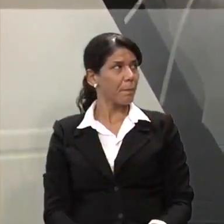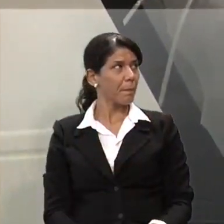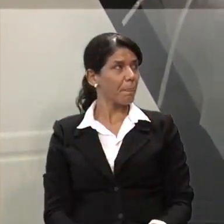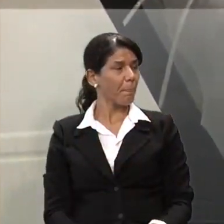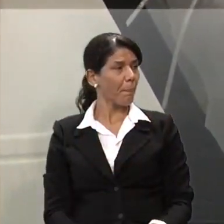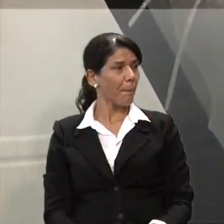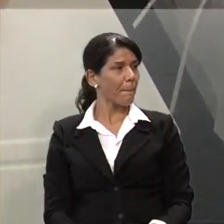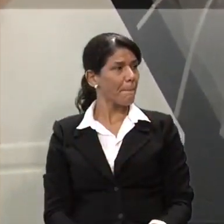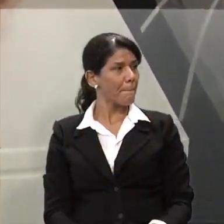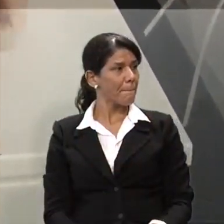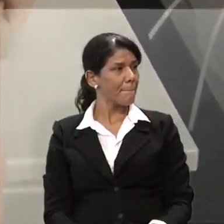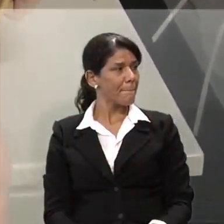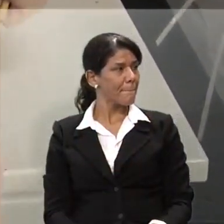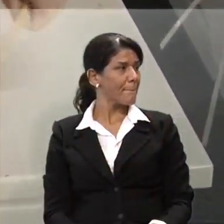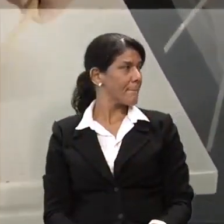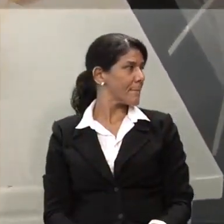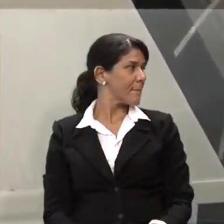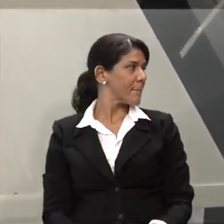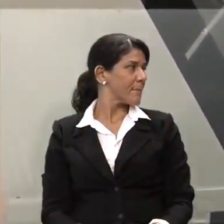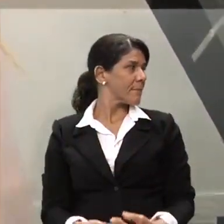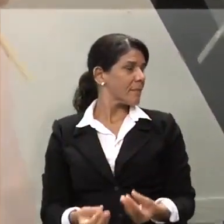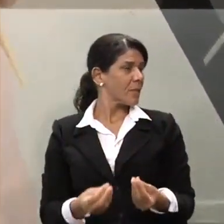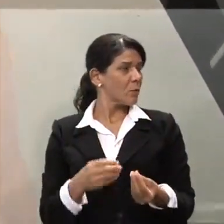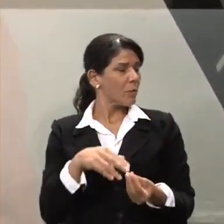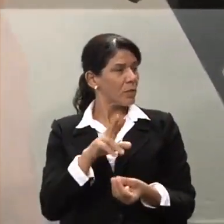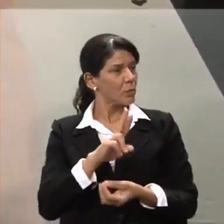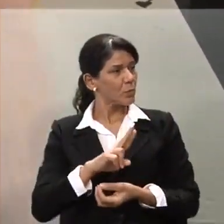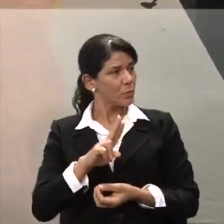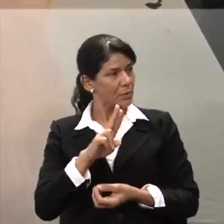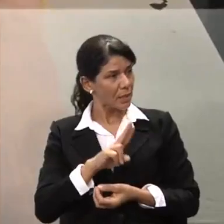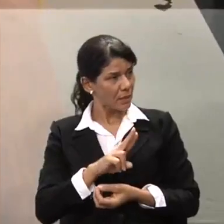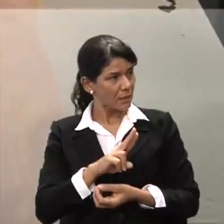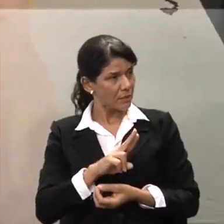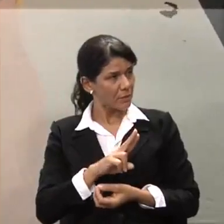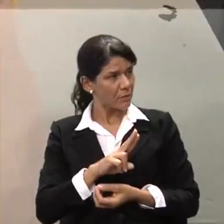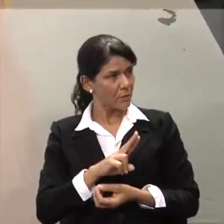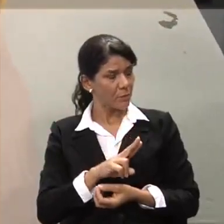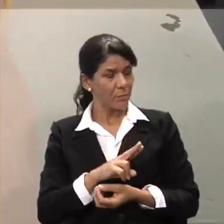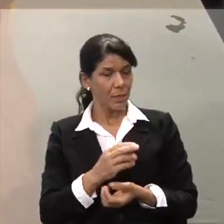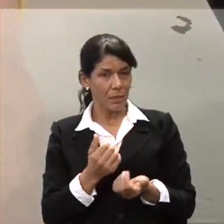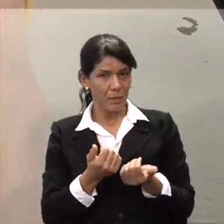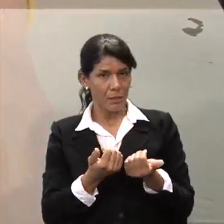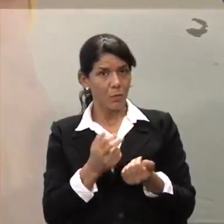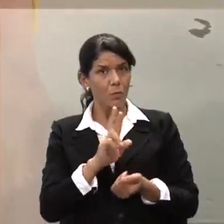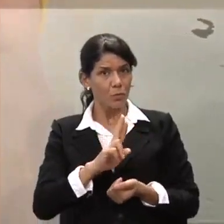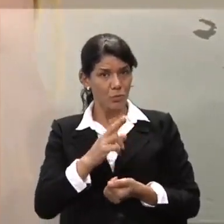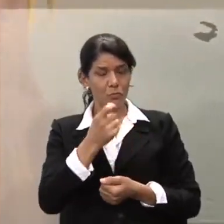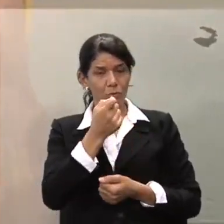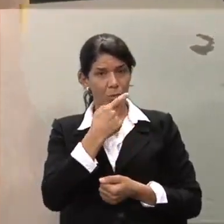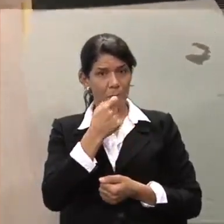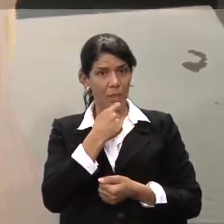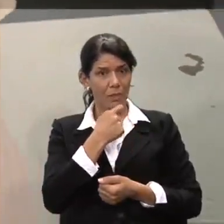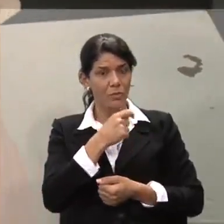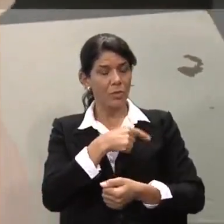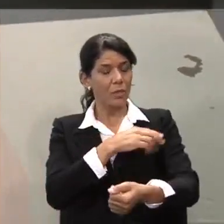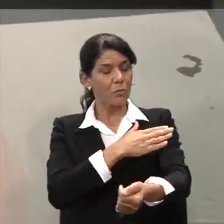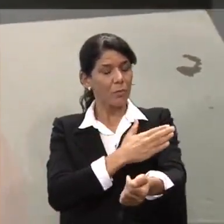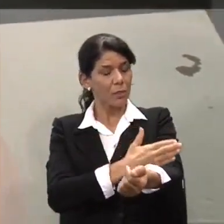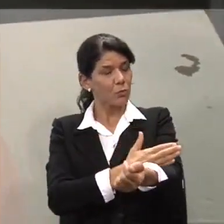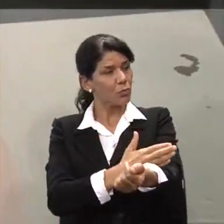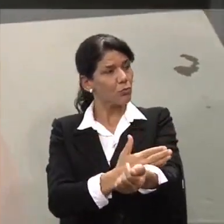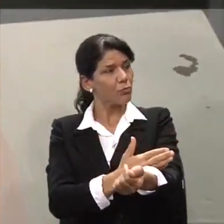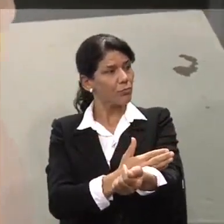Então, como eu disse, a região mais utilizada para administrar esses medicamentos é na região de